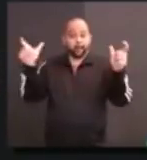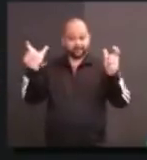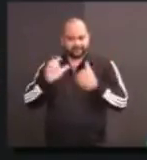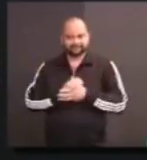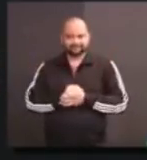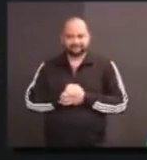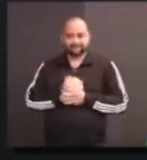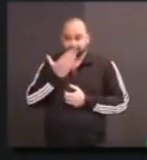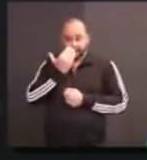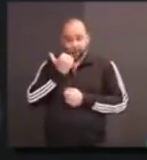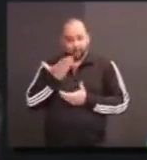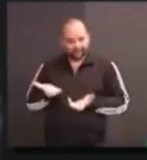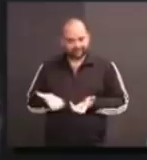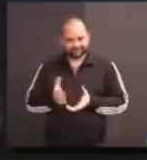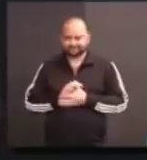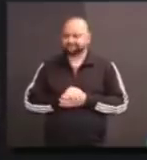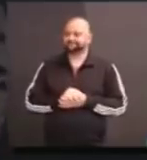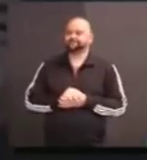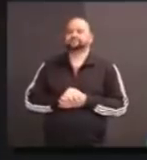para almoçar.